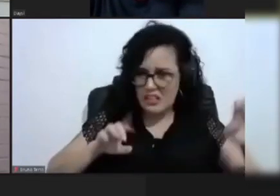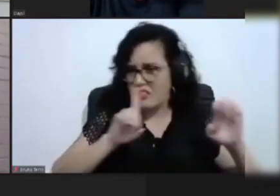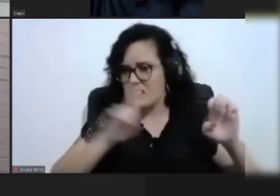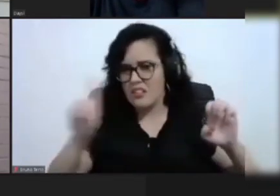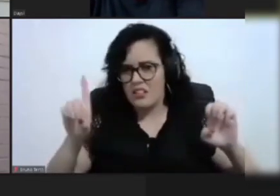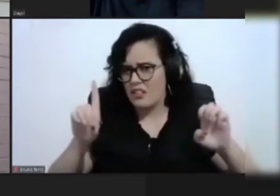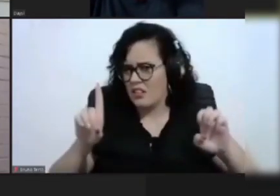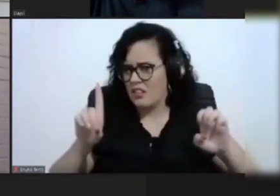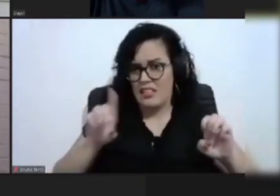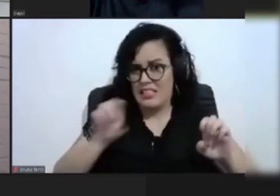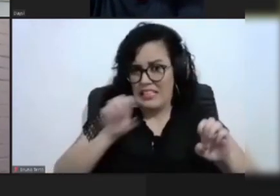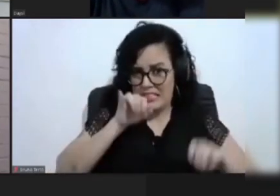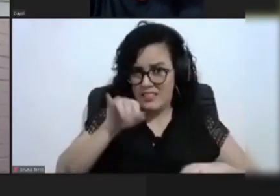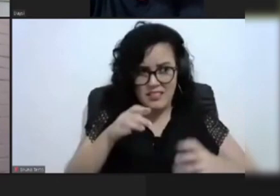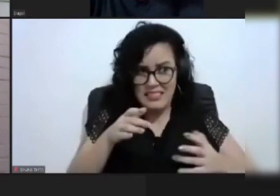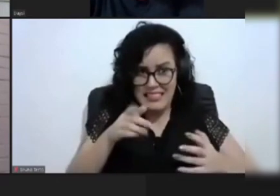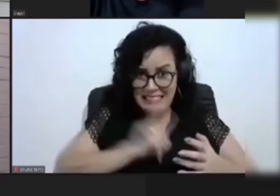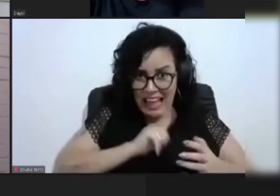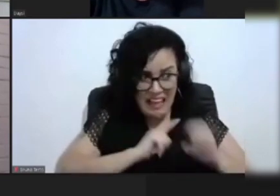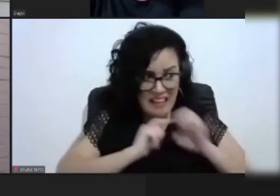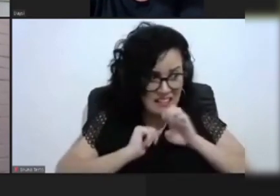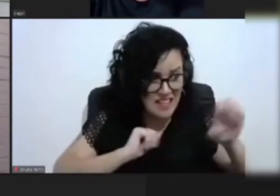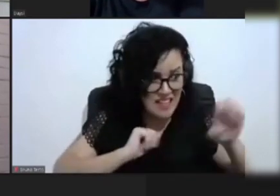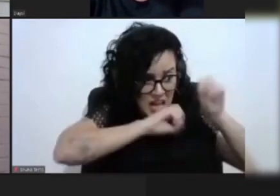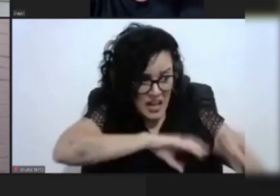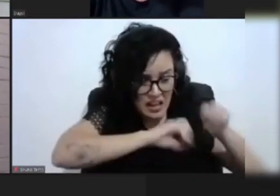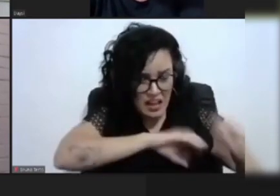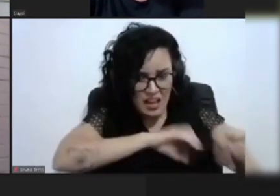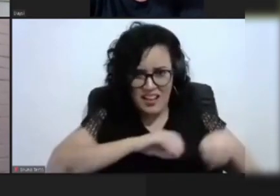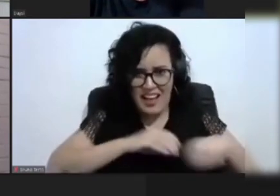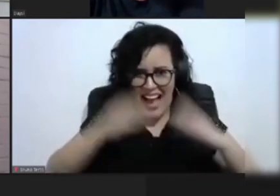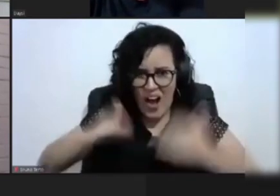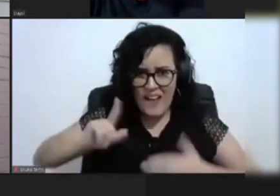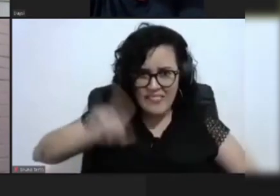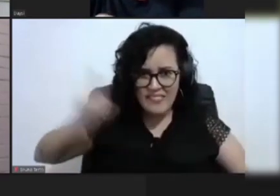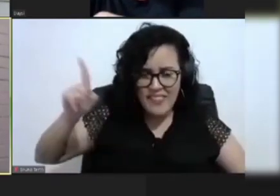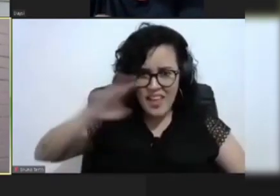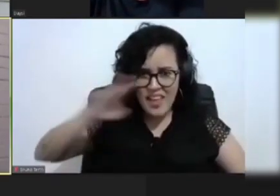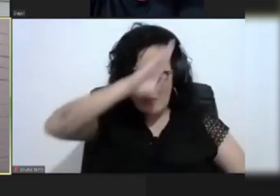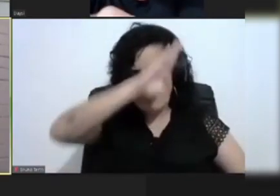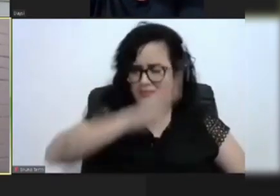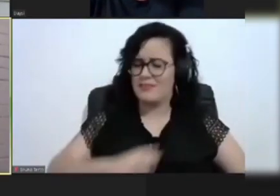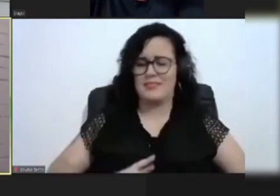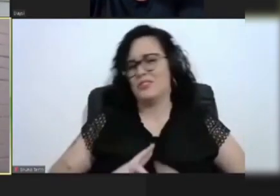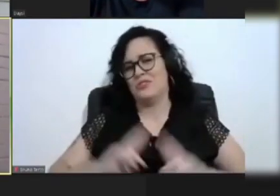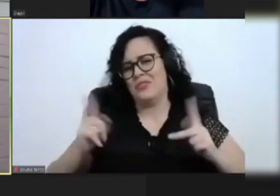situação, tá errado aí, essa ideologia não tá funcionando não, nem da sala de aula. E aí, né,